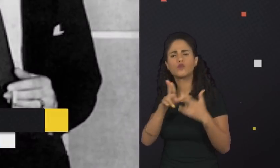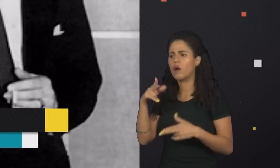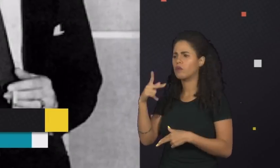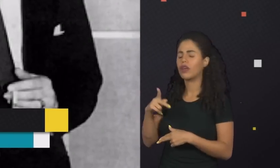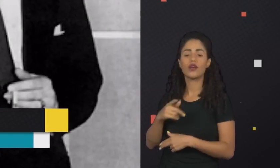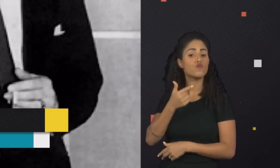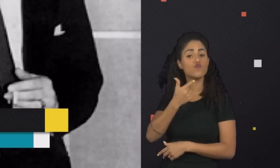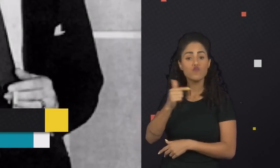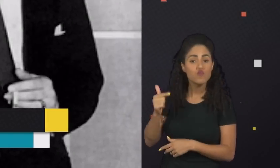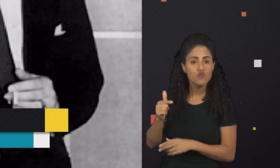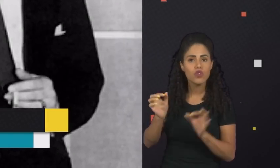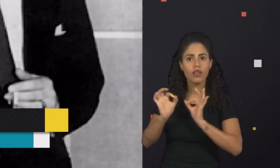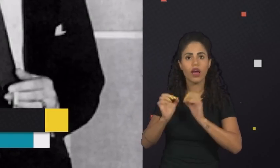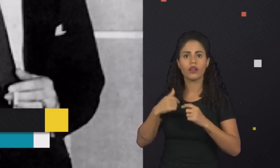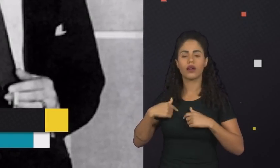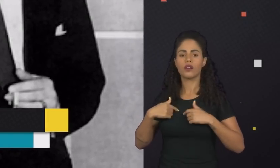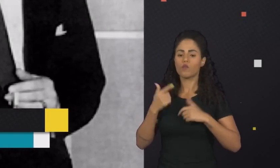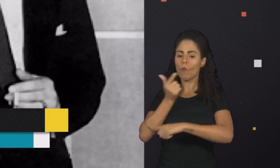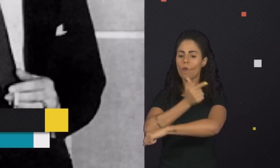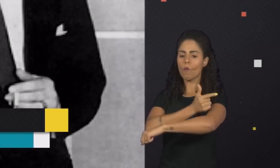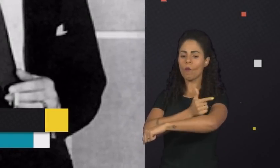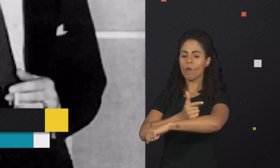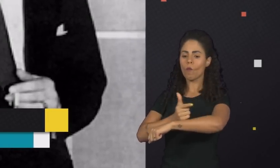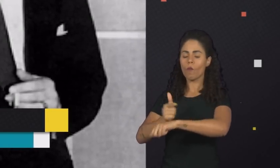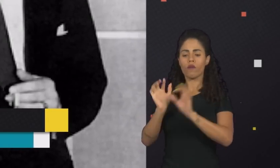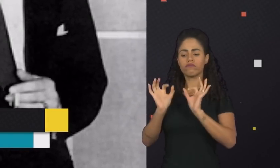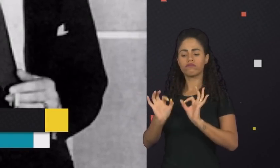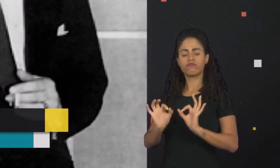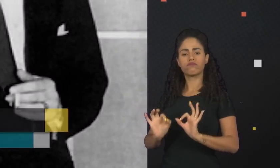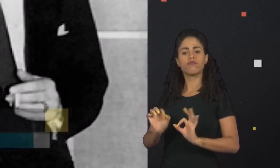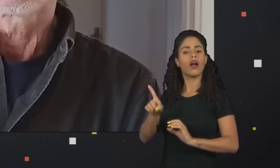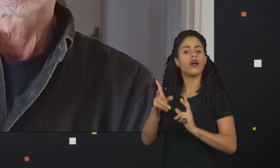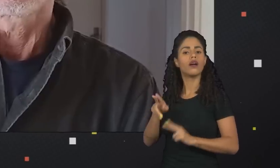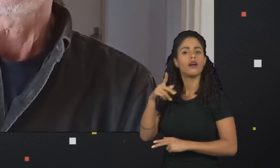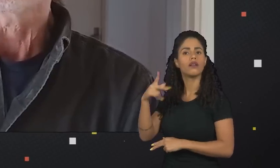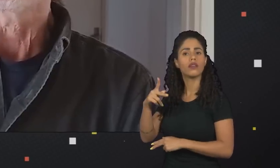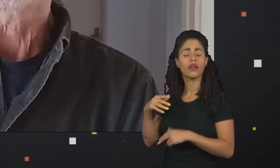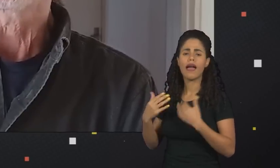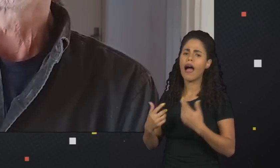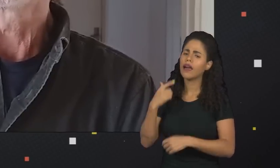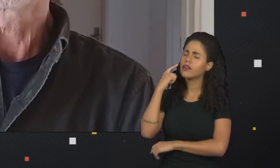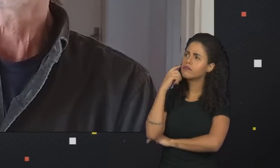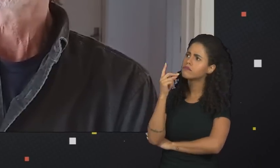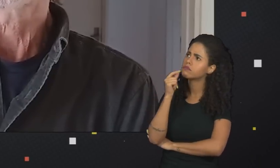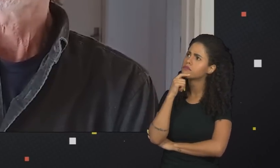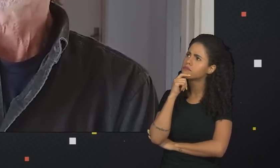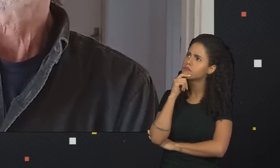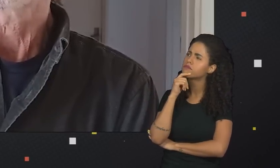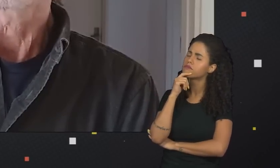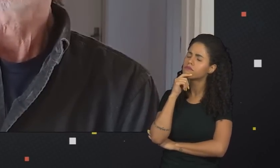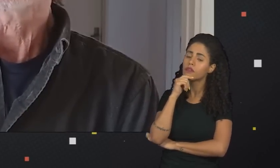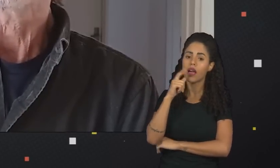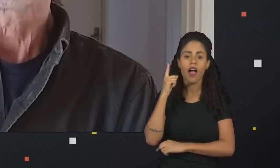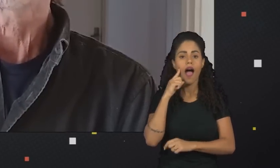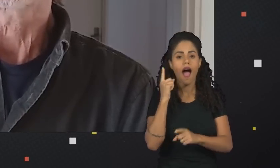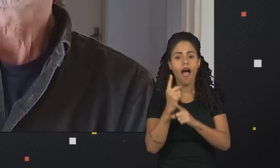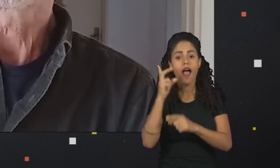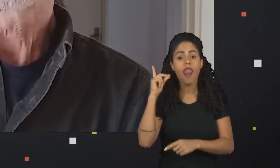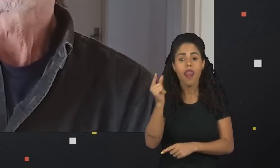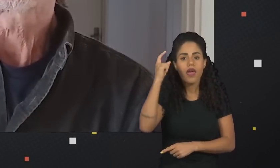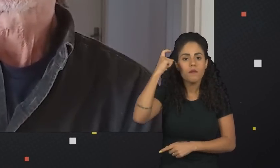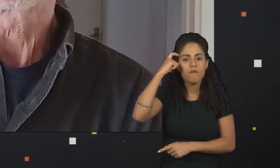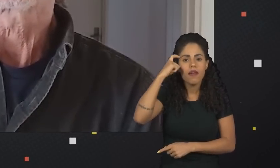altivez, essa postura que era tão marcante no Mário Lago, né? Aí entrei numas, lembrei